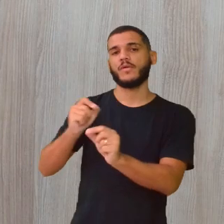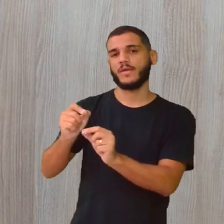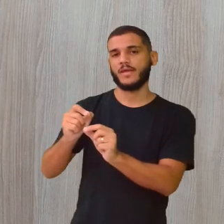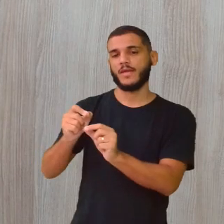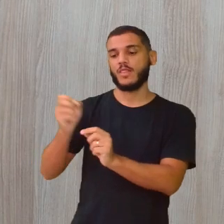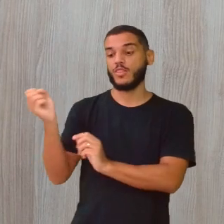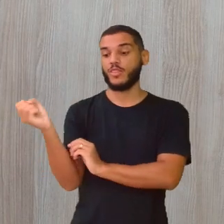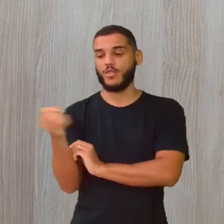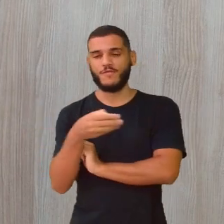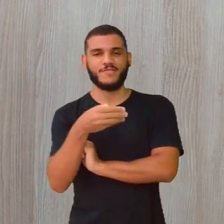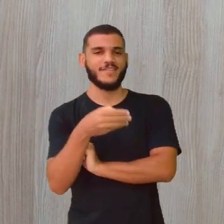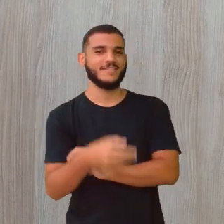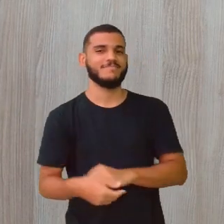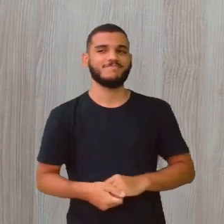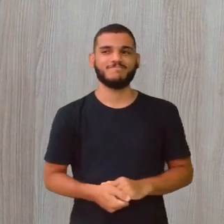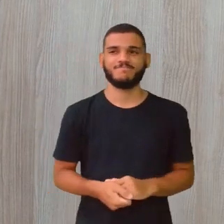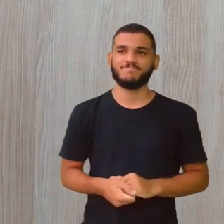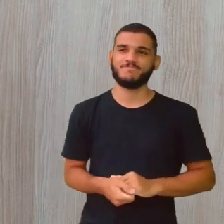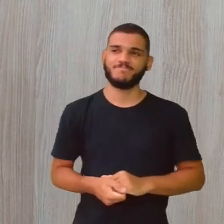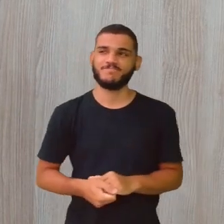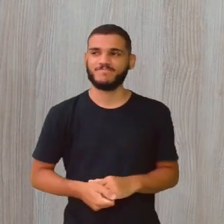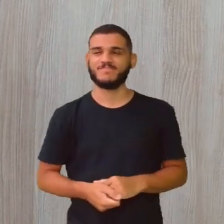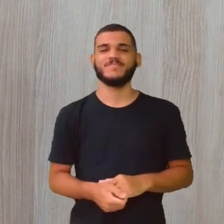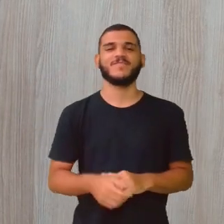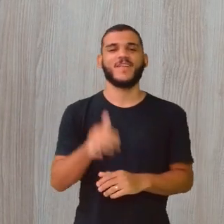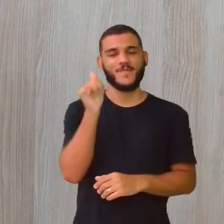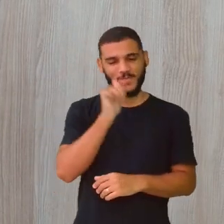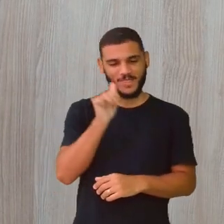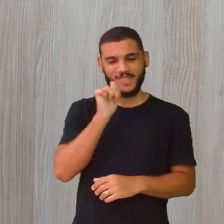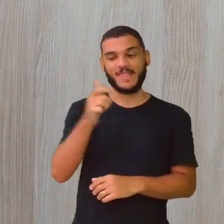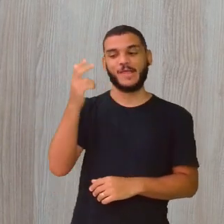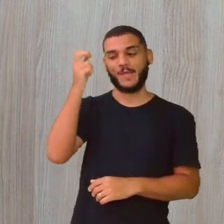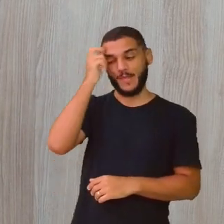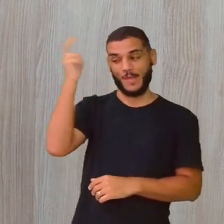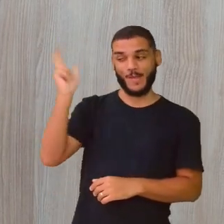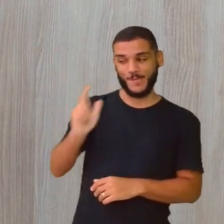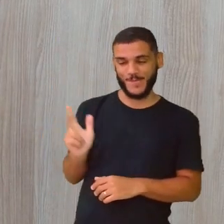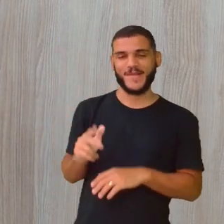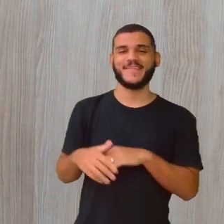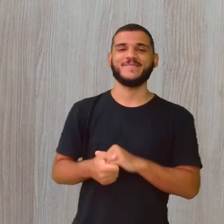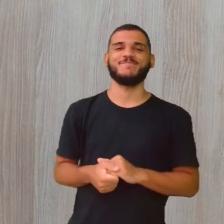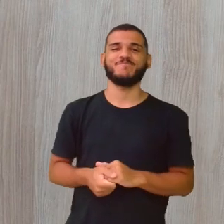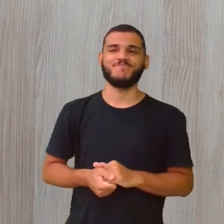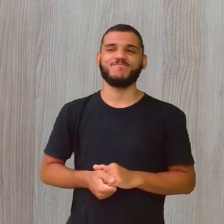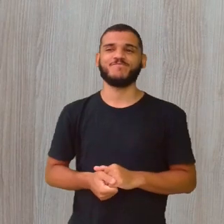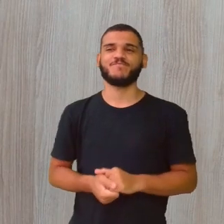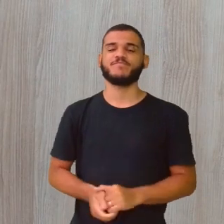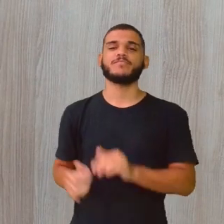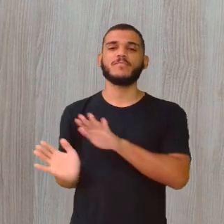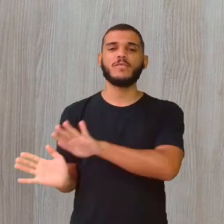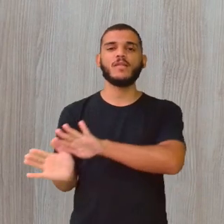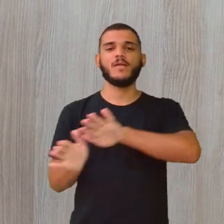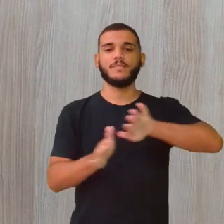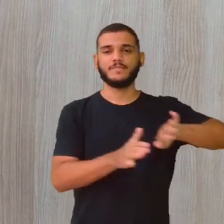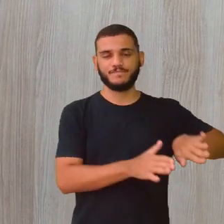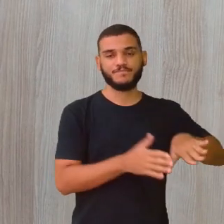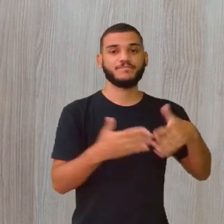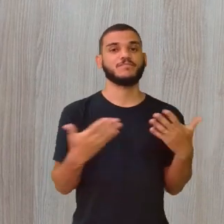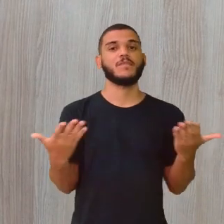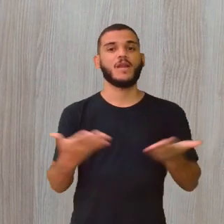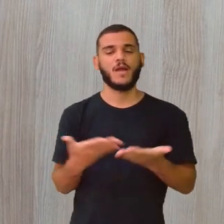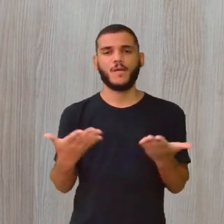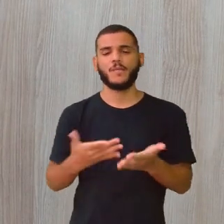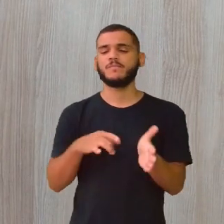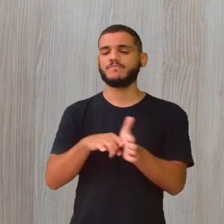mesmo, professora Camille. Menina inteligente, olha. Vamos analisar o texto e responder